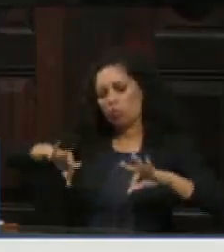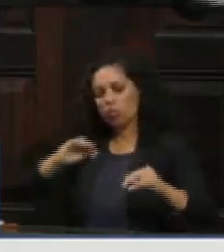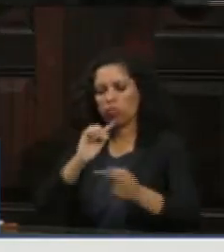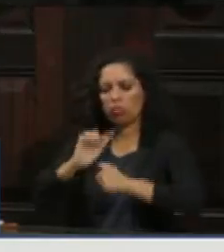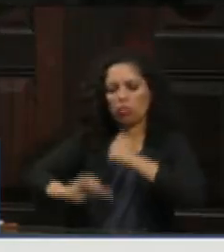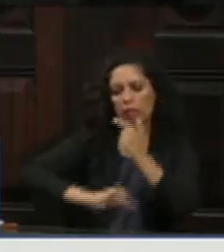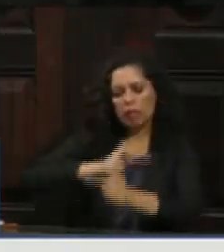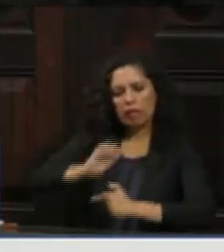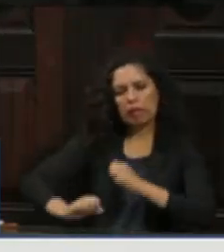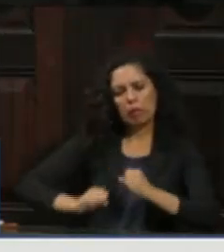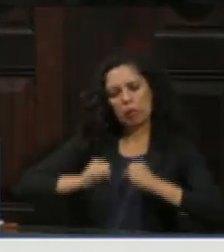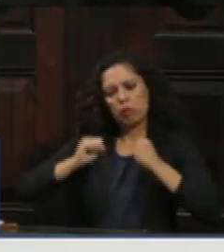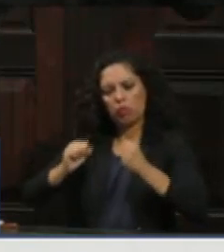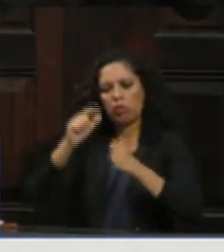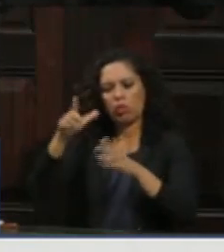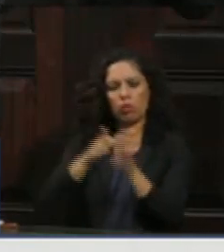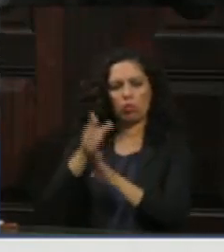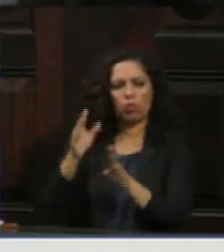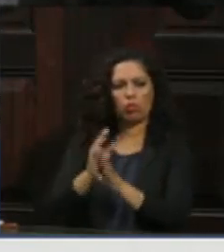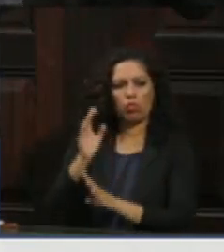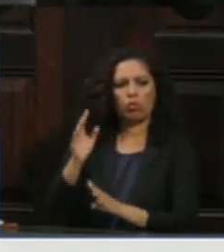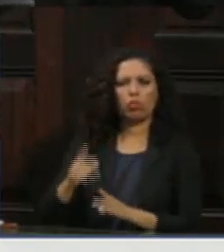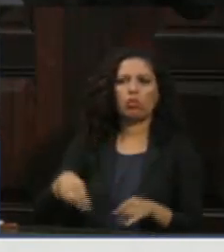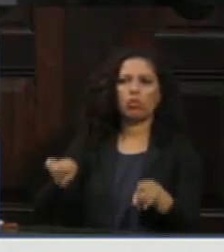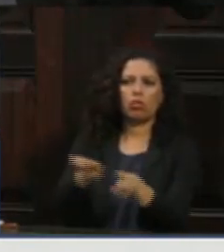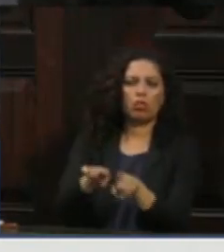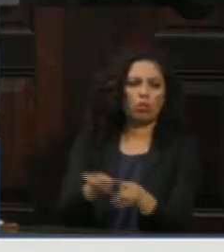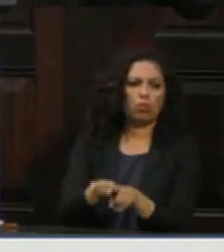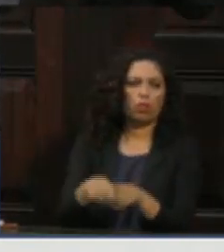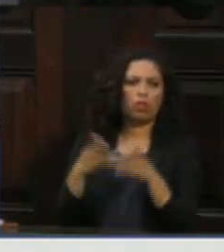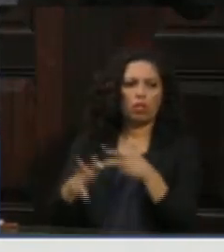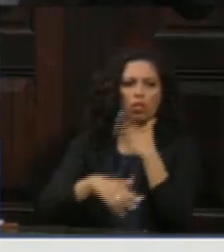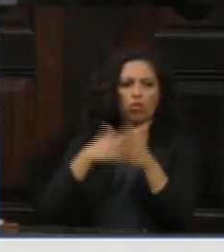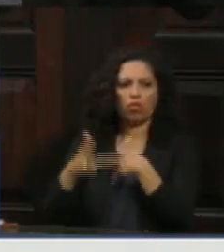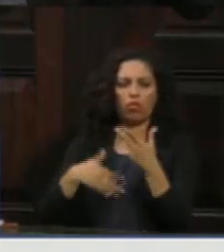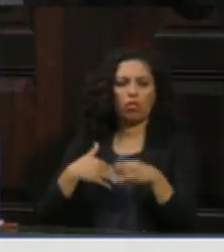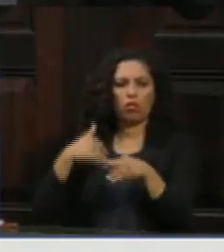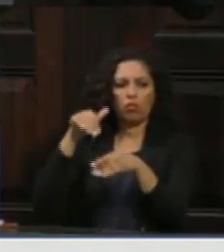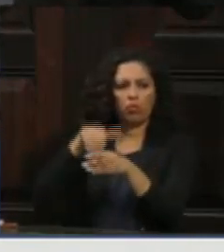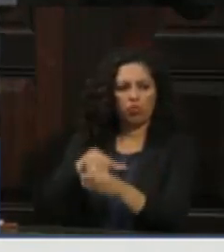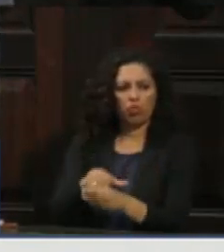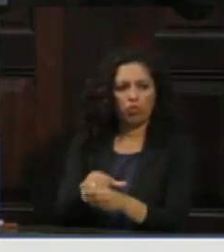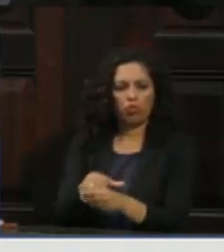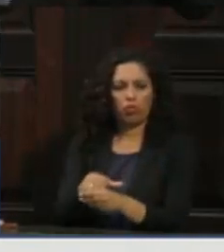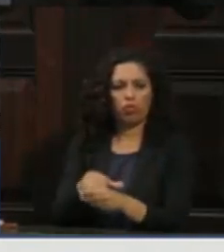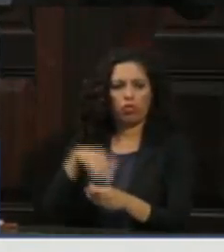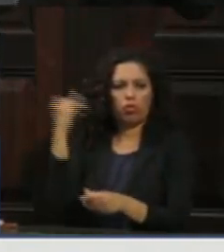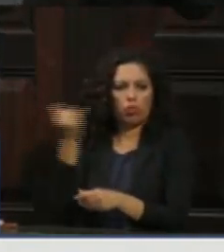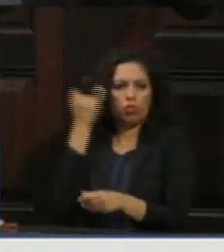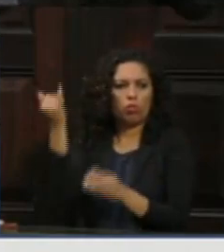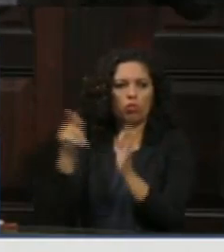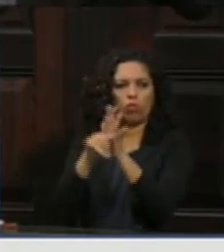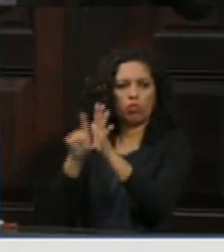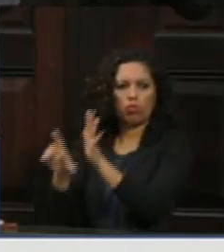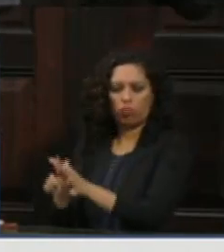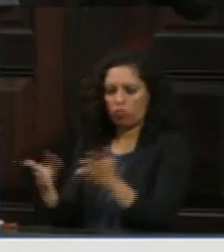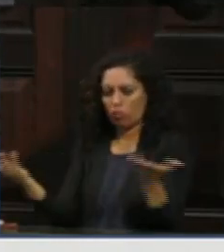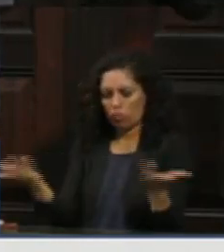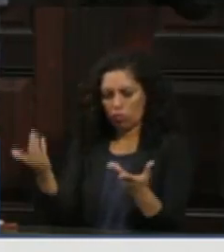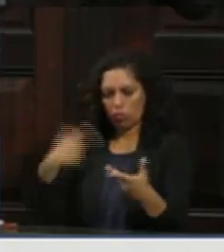o lugar, enfim, a importância desses servidores para o trabalho, para as diferentes frentes de trabalho desenvolvidas pela